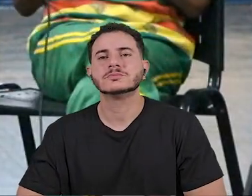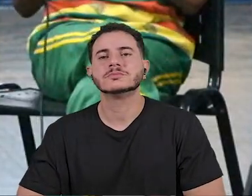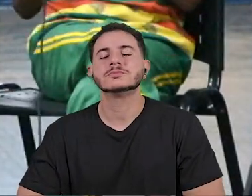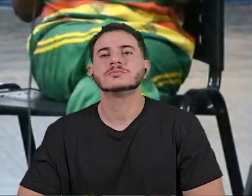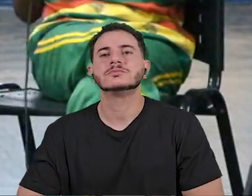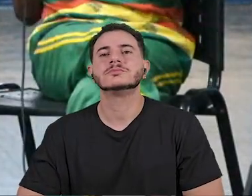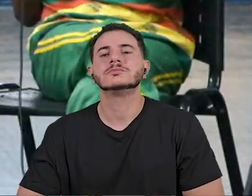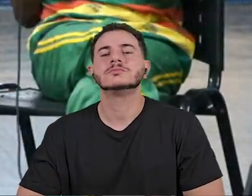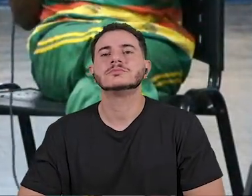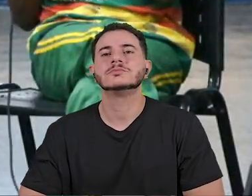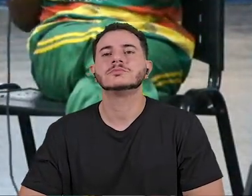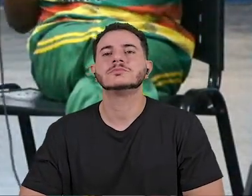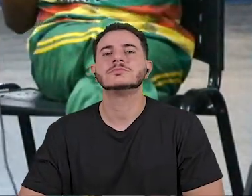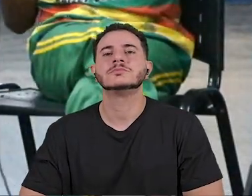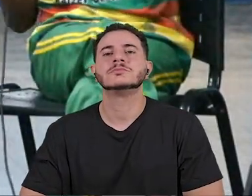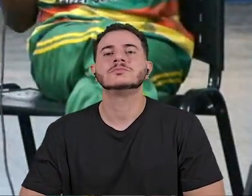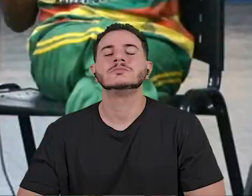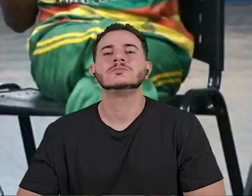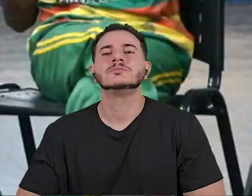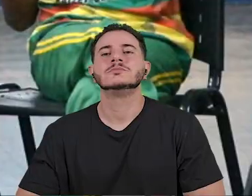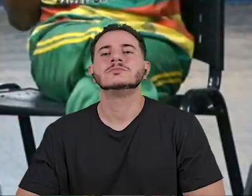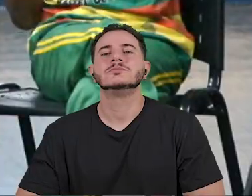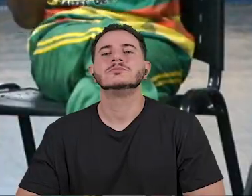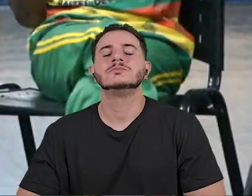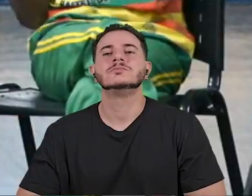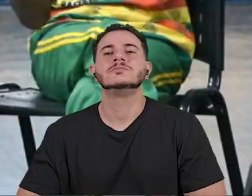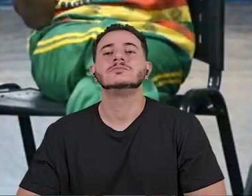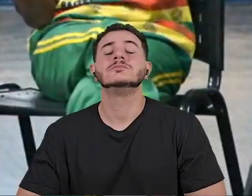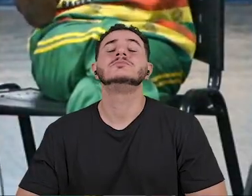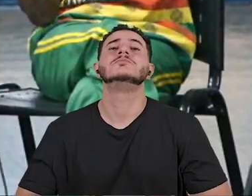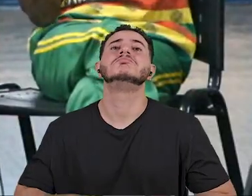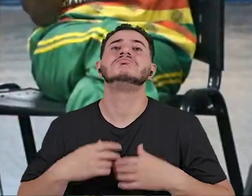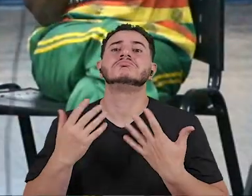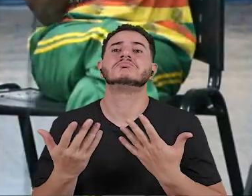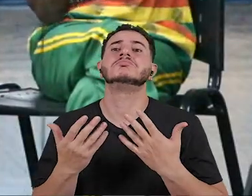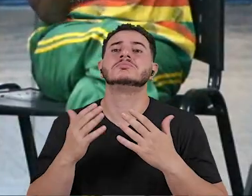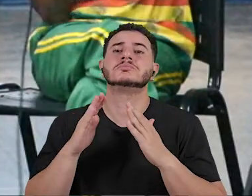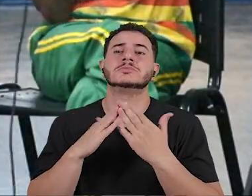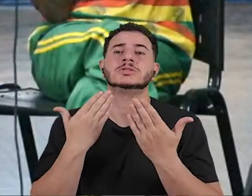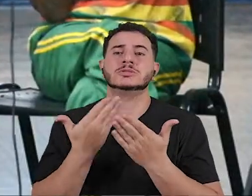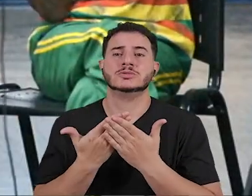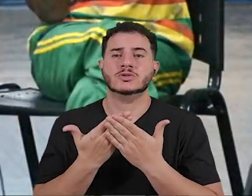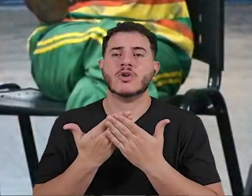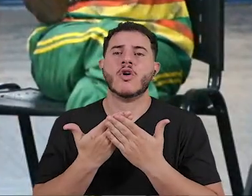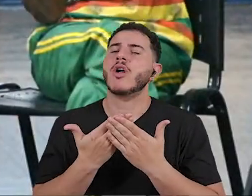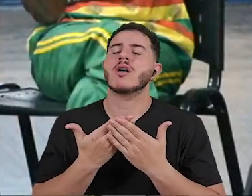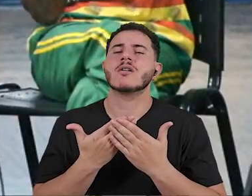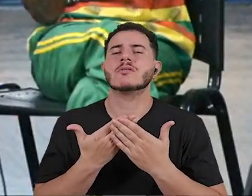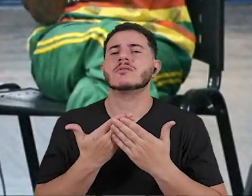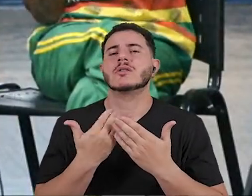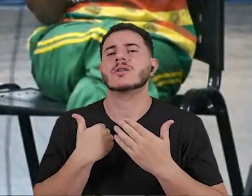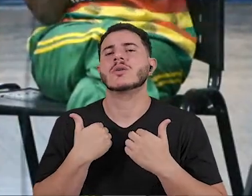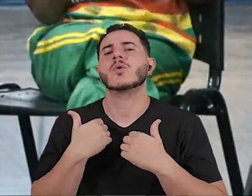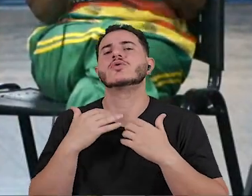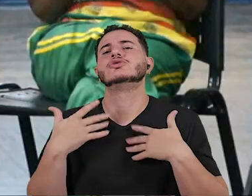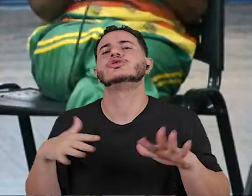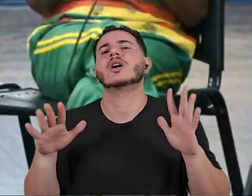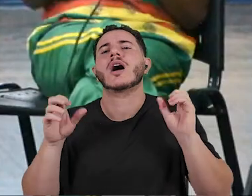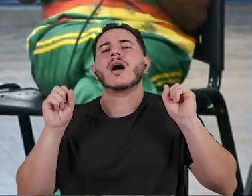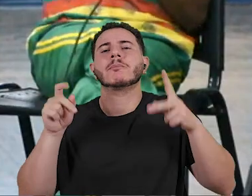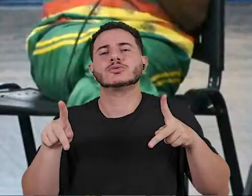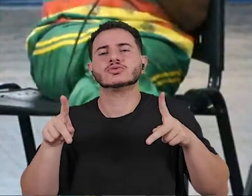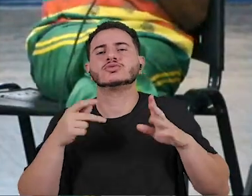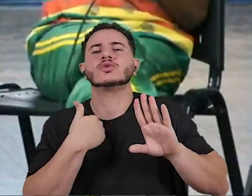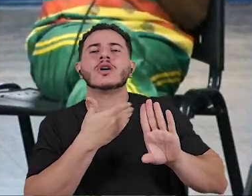Chico, na escola não, porque eu me aposentei, estou afastado. Mas continuo na comunidade, né?